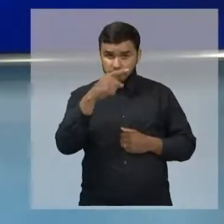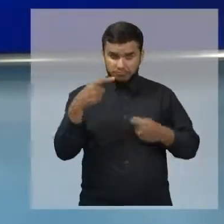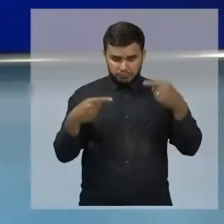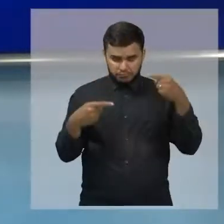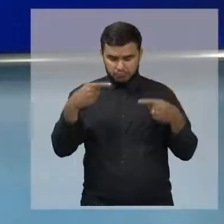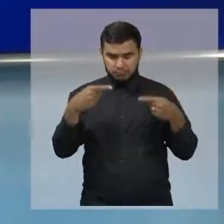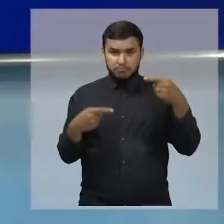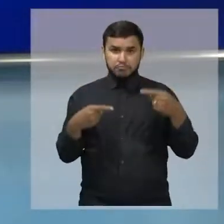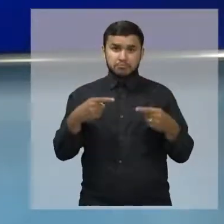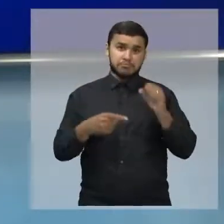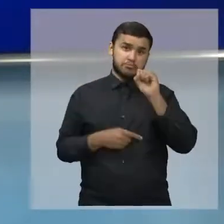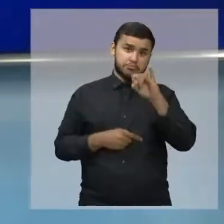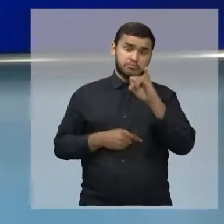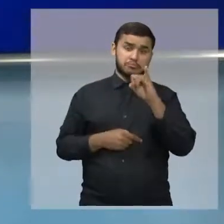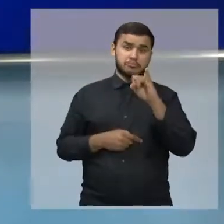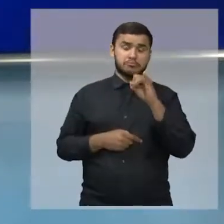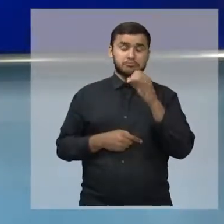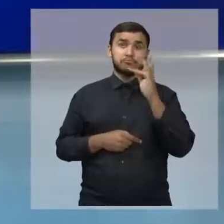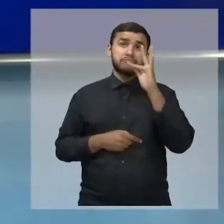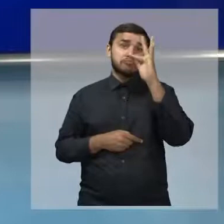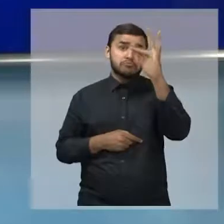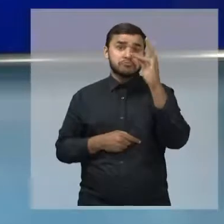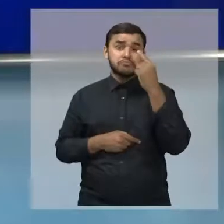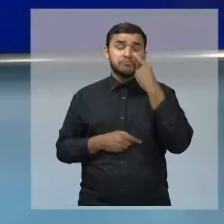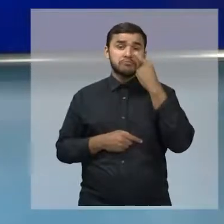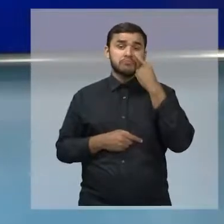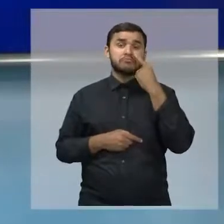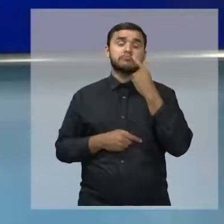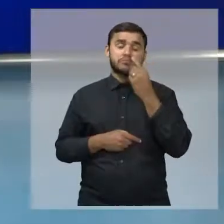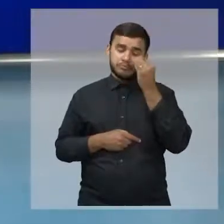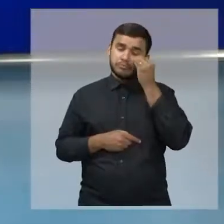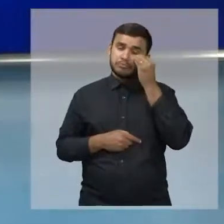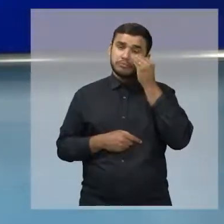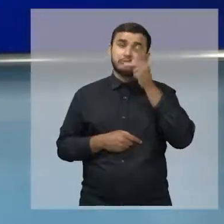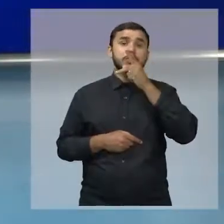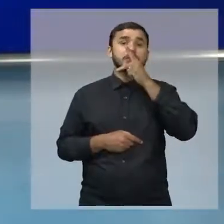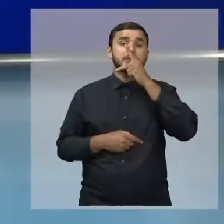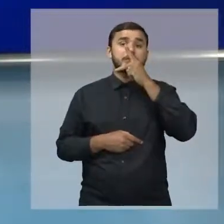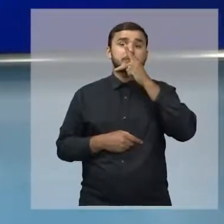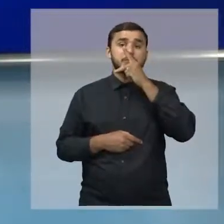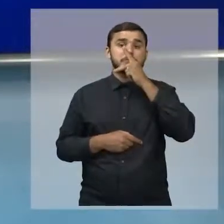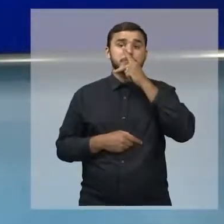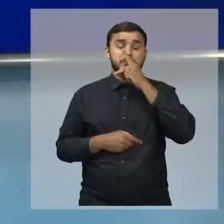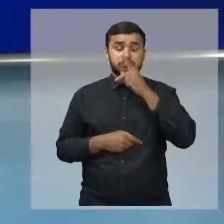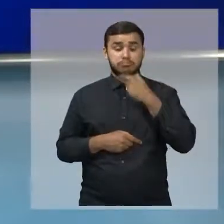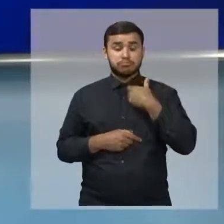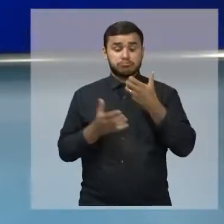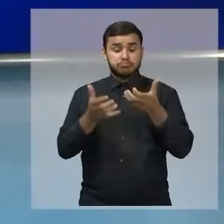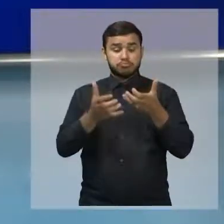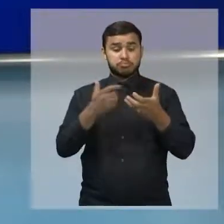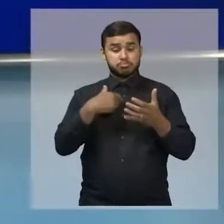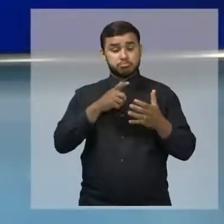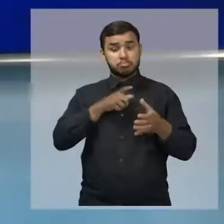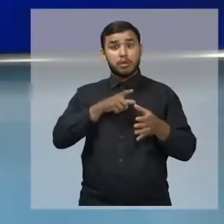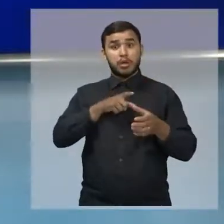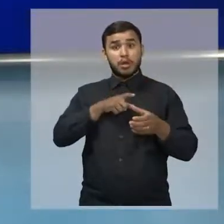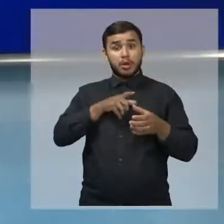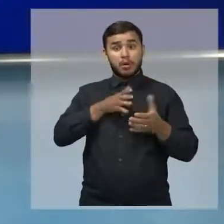delas. Se você é político ou pretende sê-lo, cuide de ter um partido para chamar de